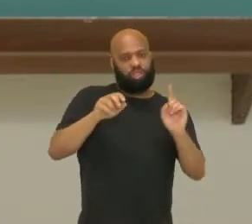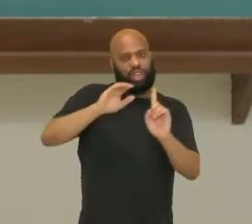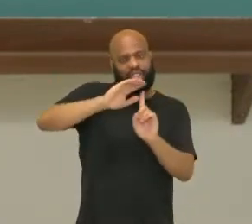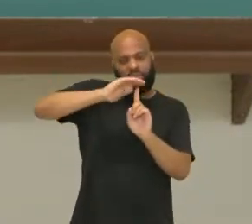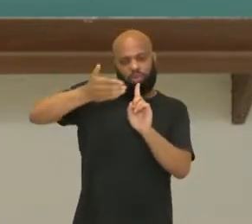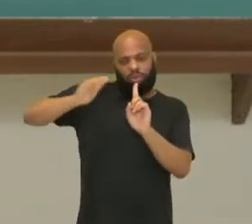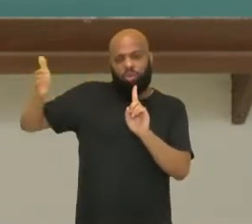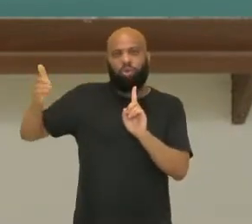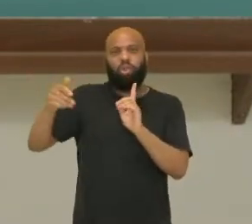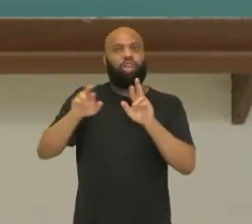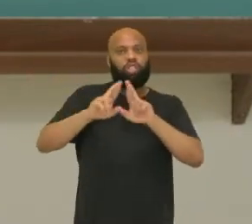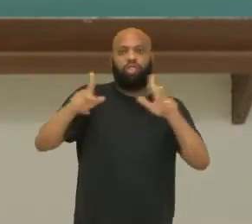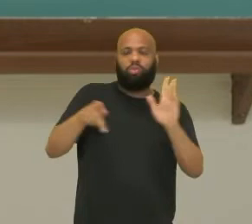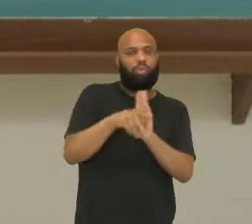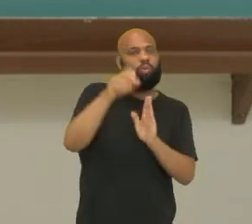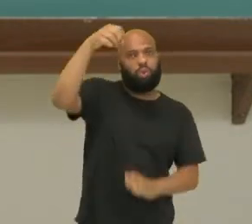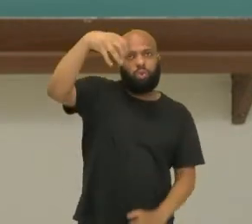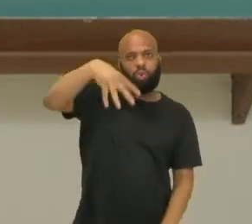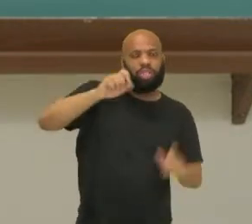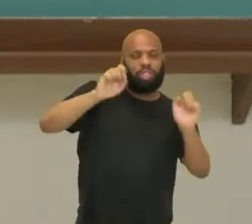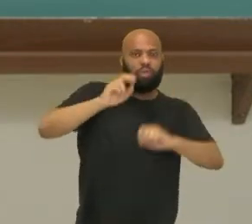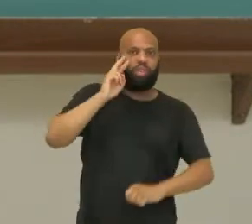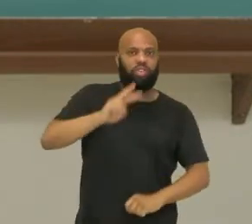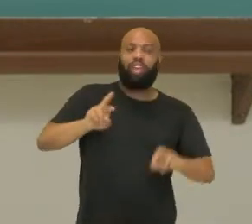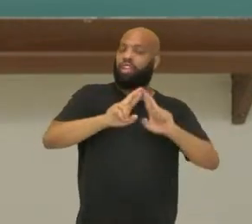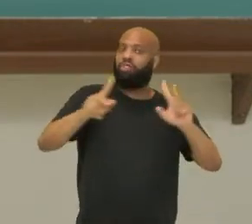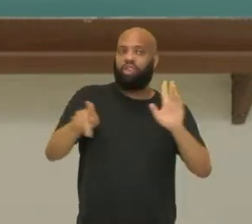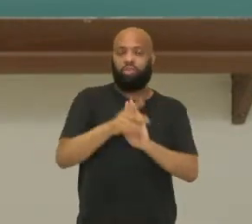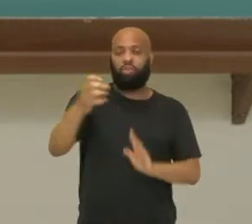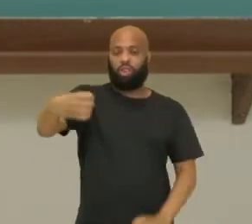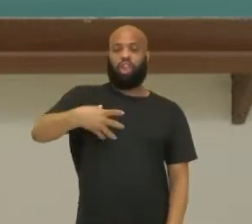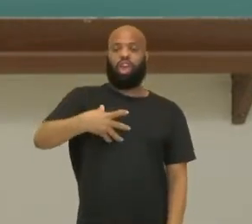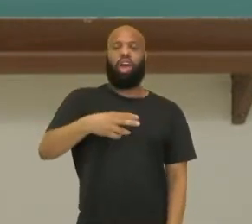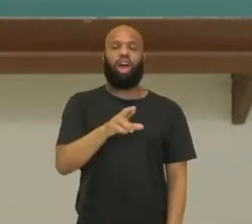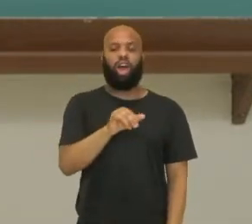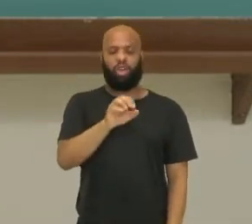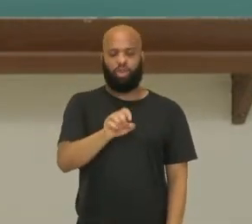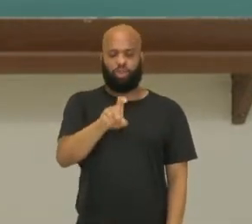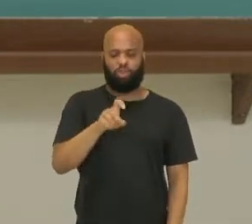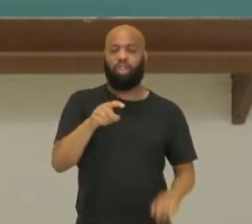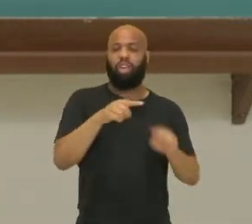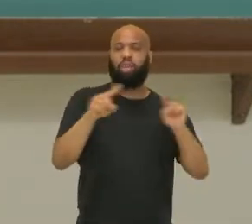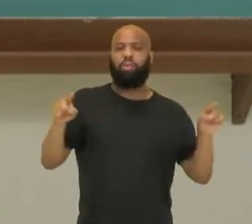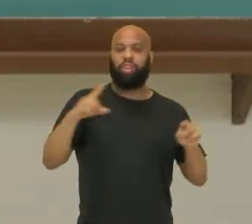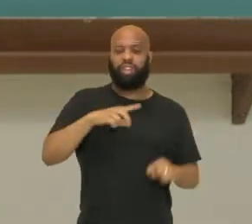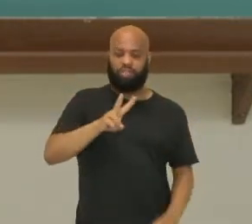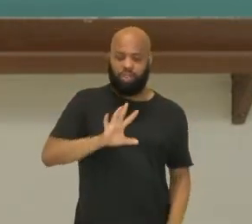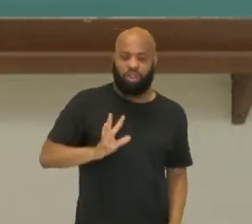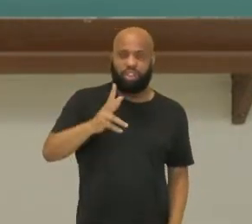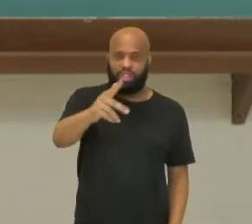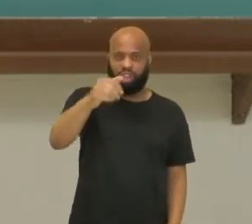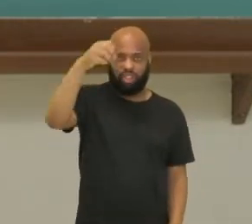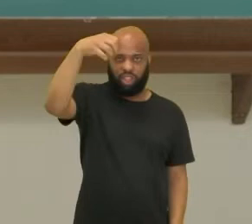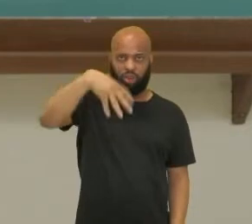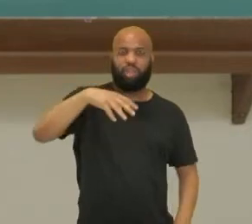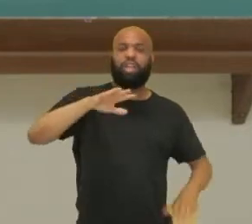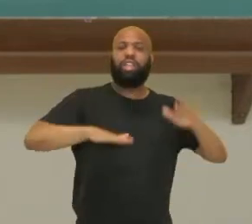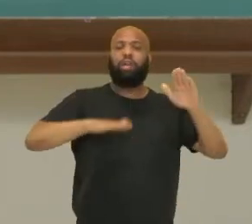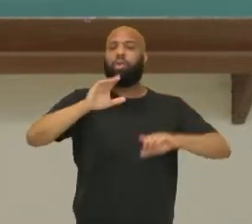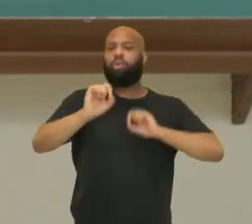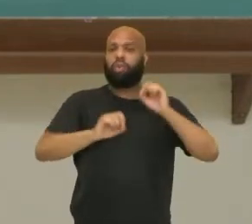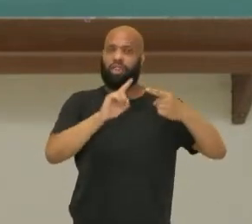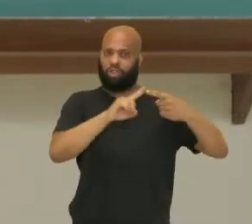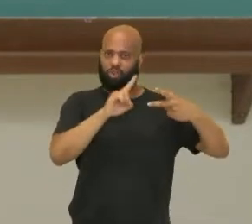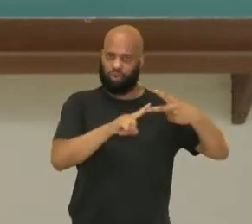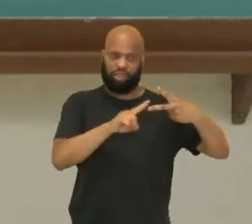que é diferente da frequência do raio-x, por exemplo. Só que a velocidade da luz, ela depende de duas